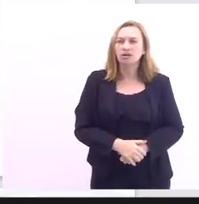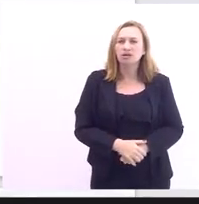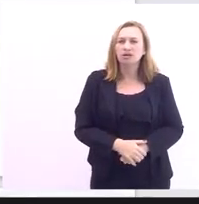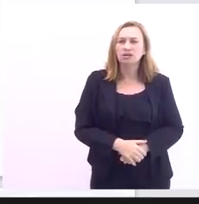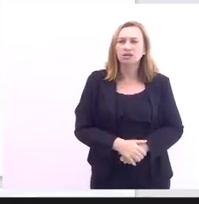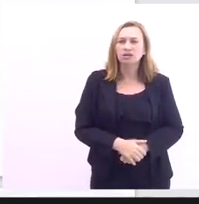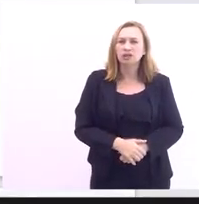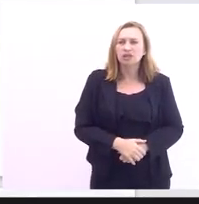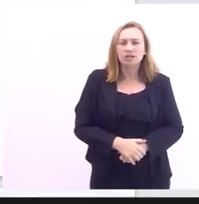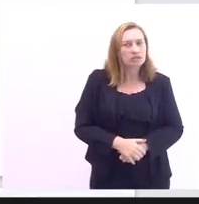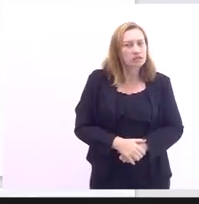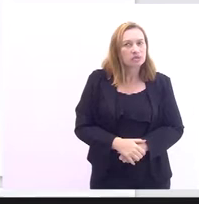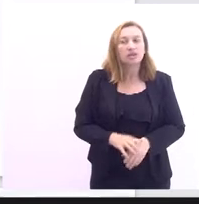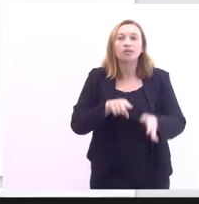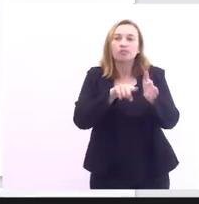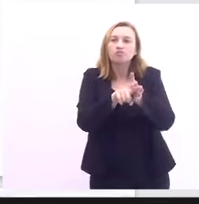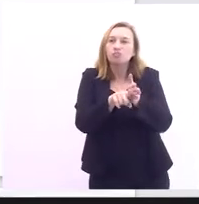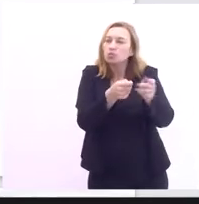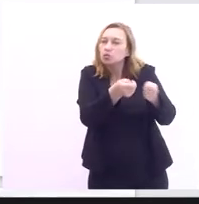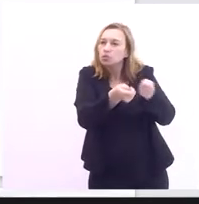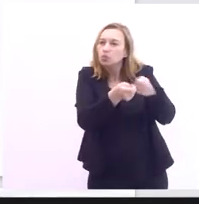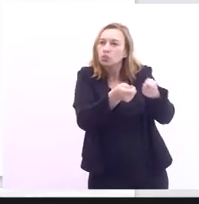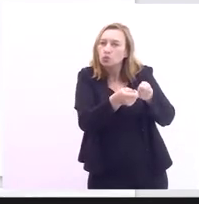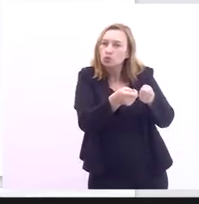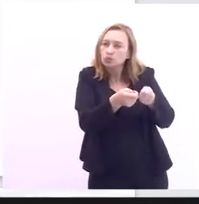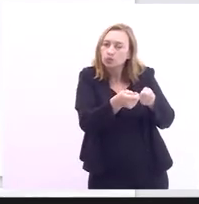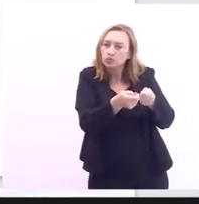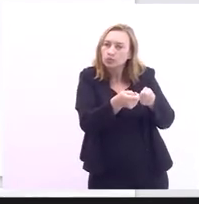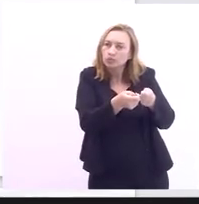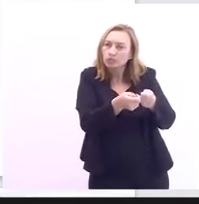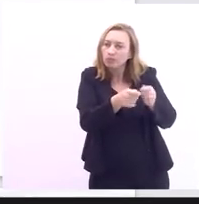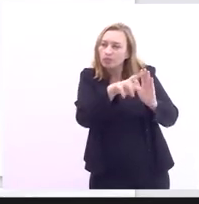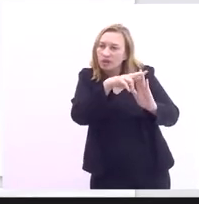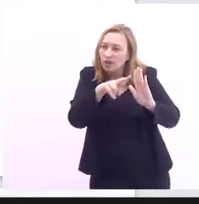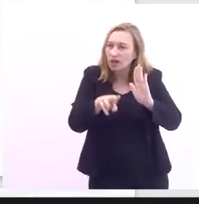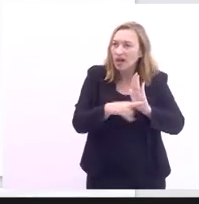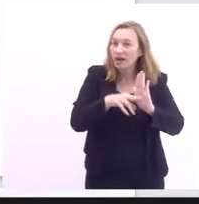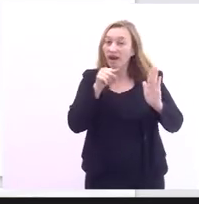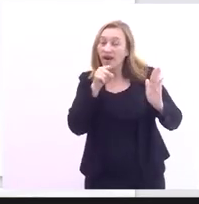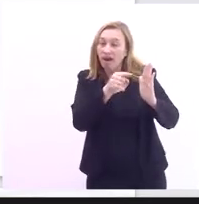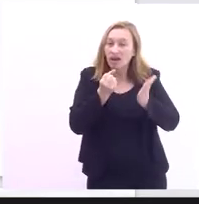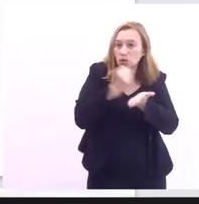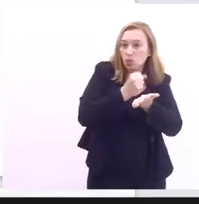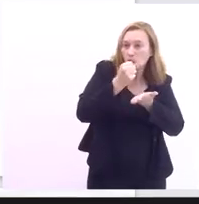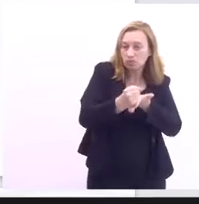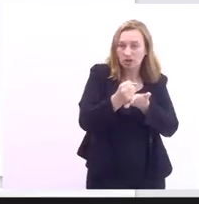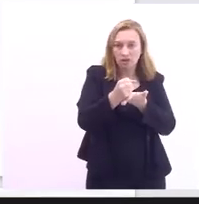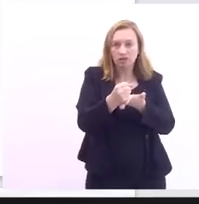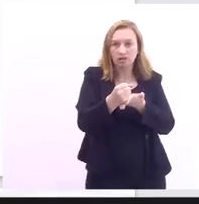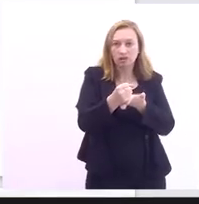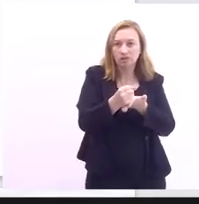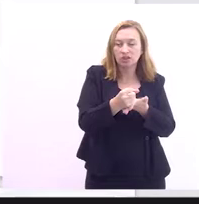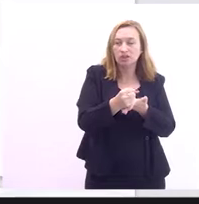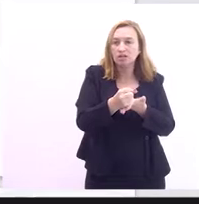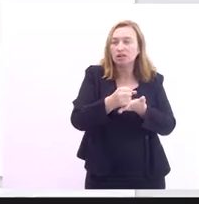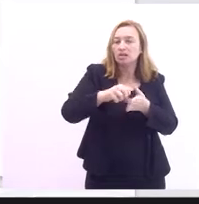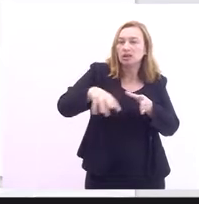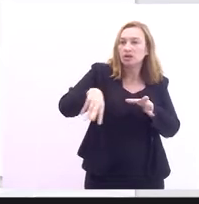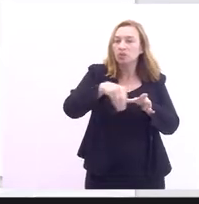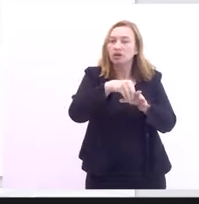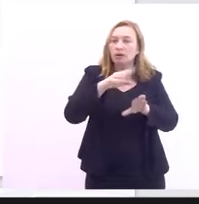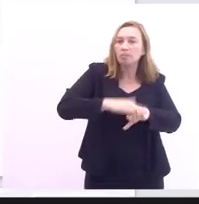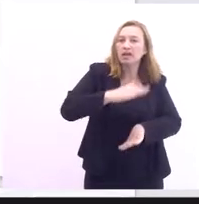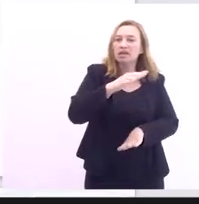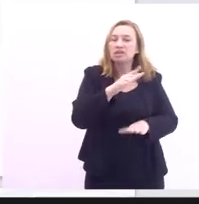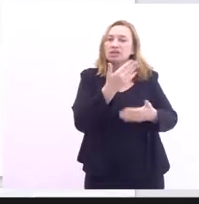passou para a regulação os critérios que estavam lá no contrato de concessão e colocando ainda mais alguns critérios